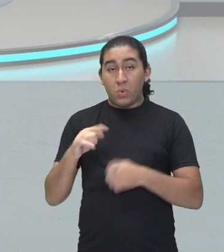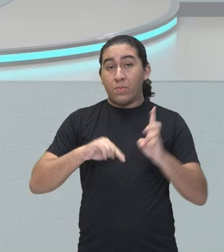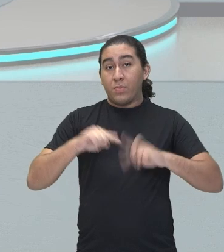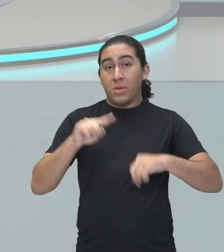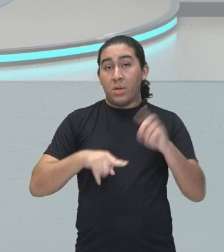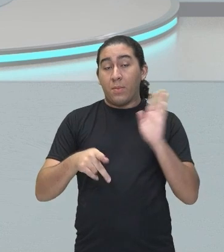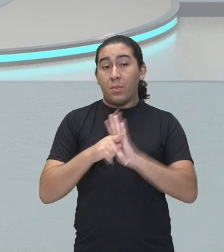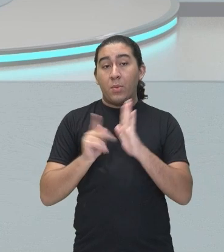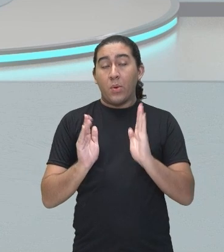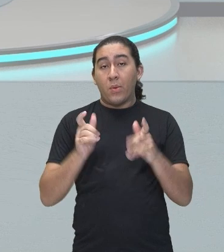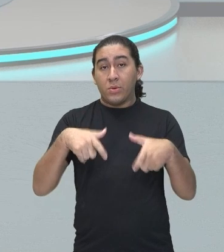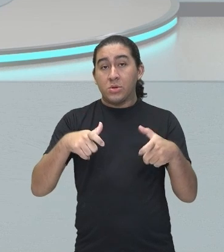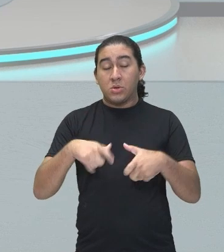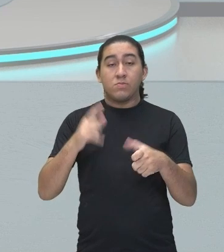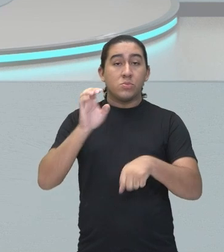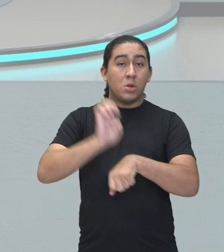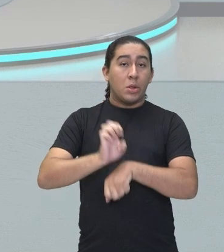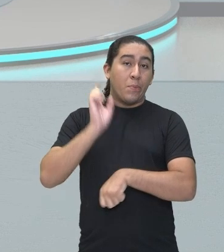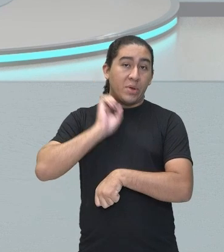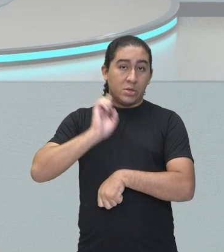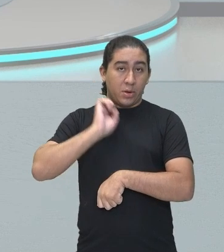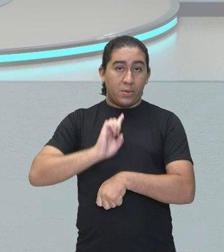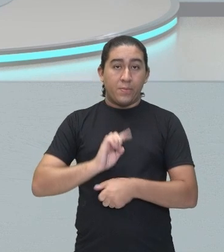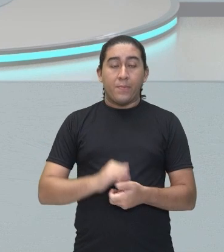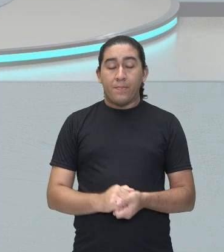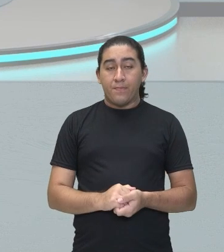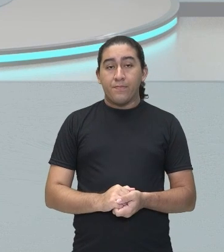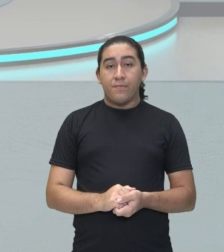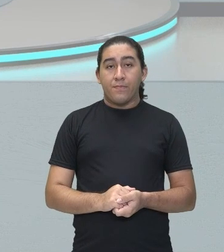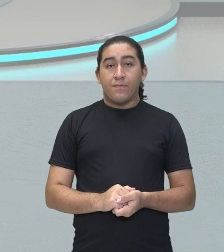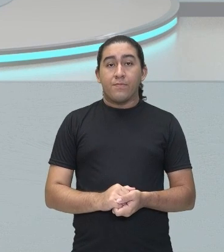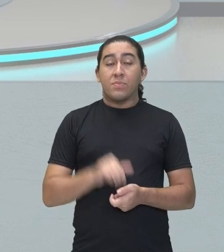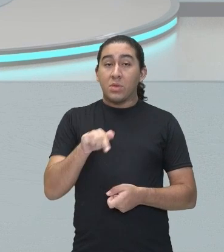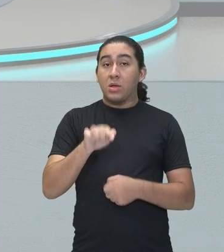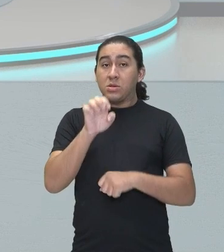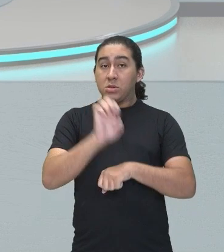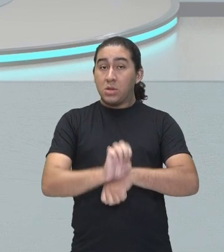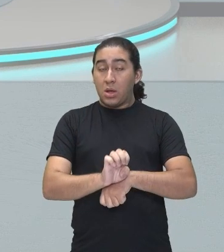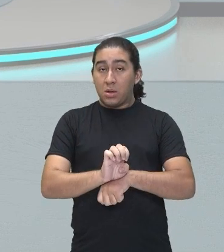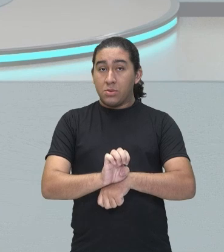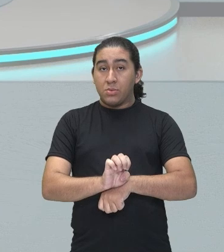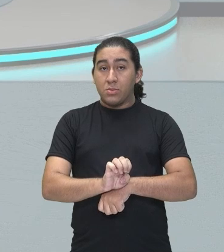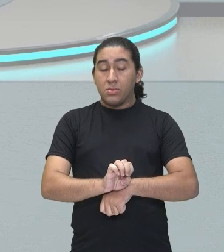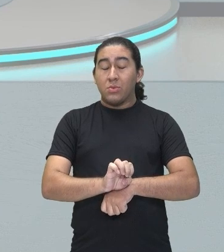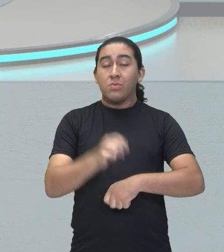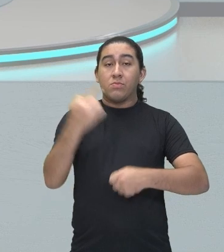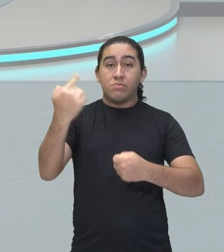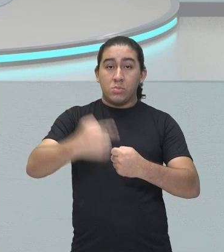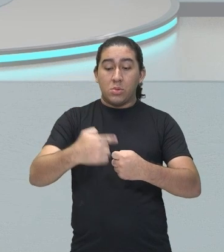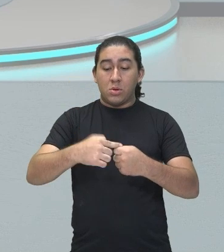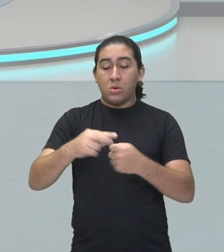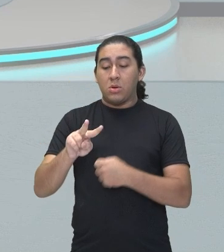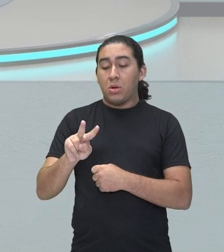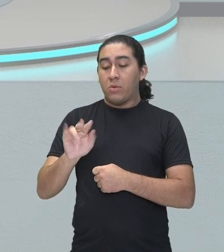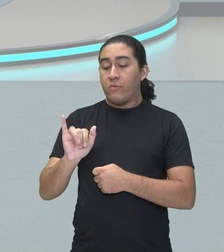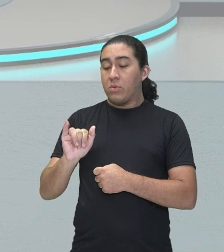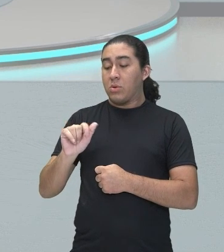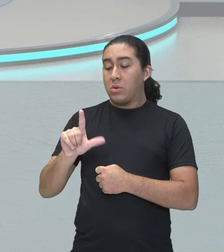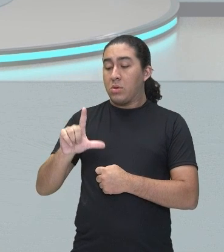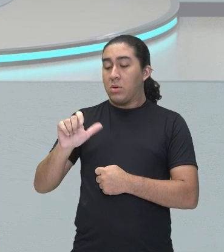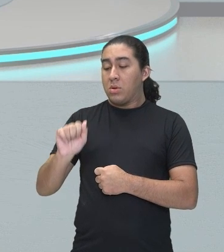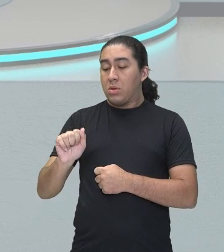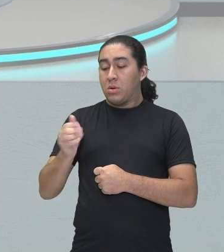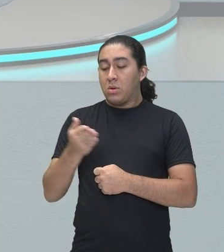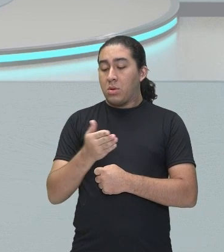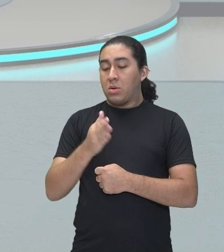concentrou em Minas Gerais, especificamente em Minas Gerais, na região de Vila Rica, onde hoje fica